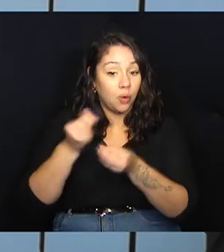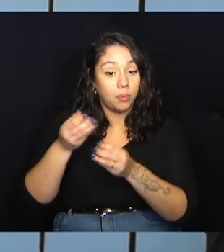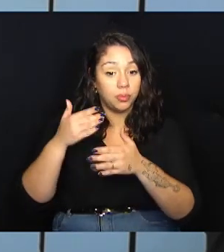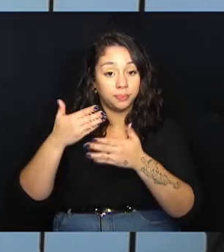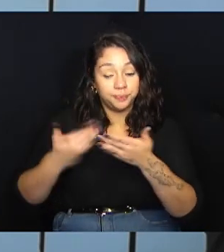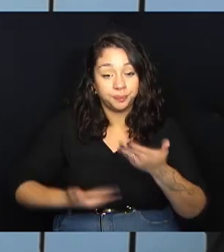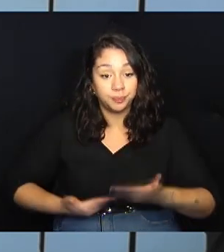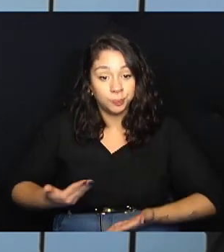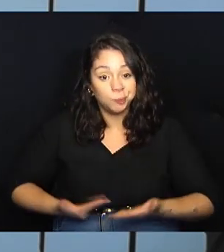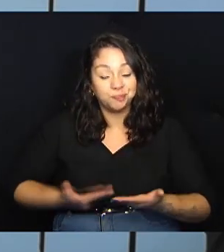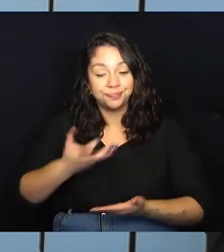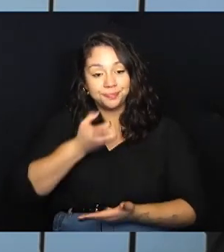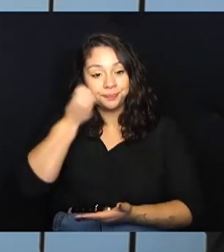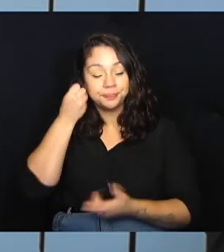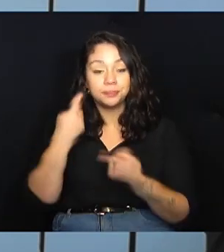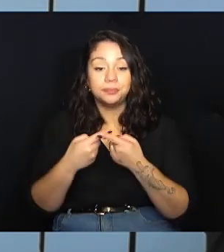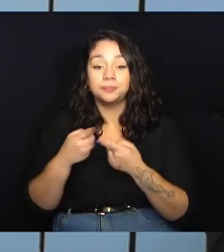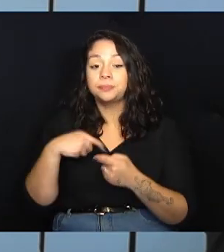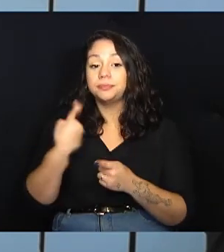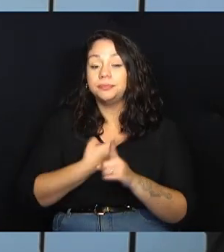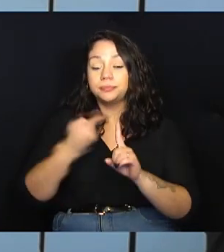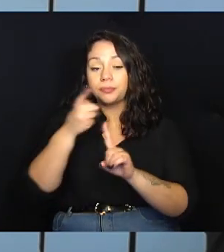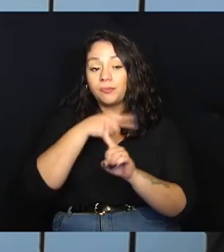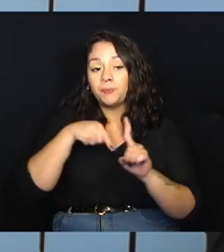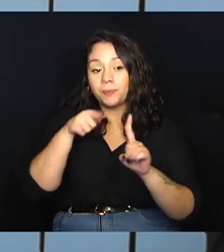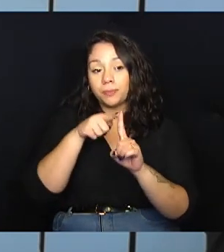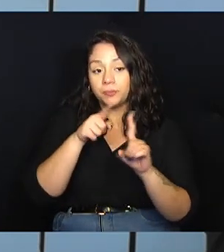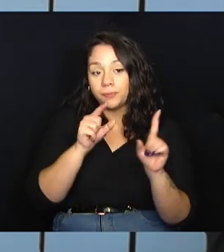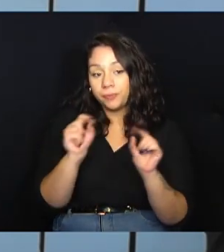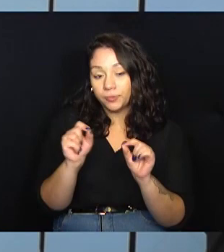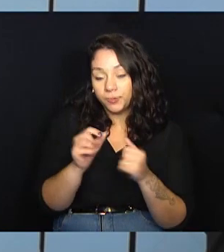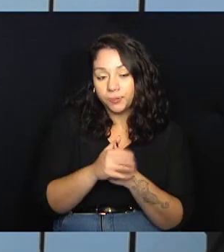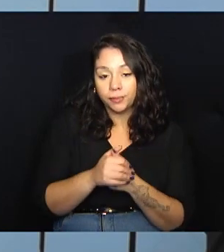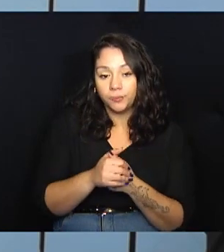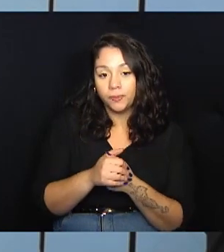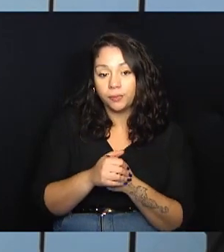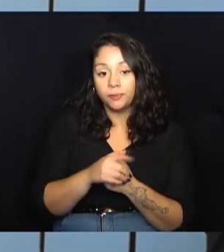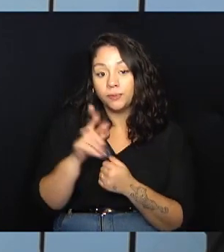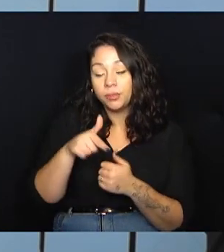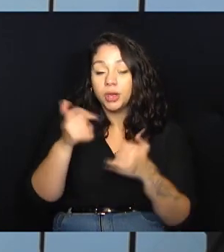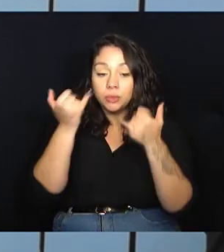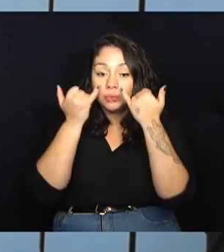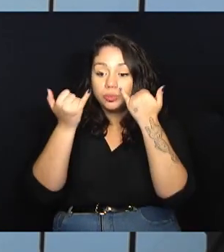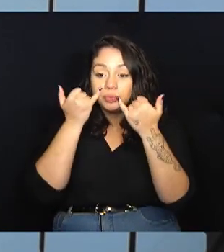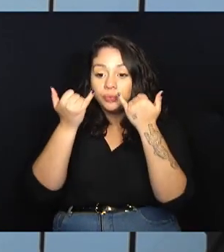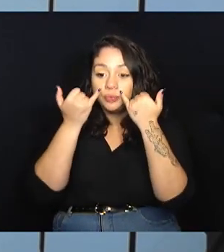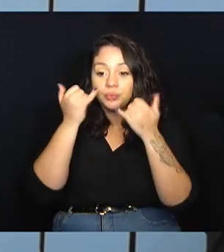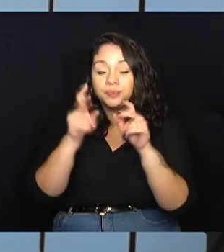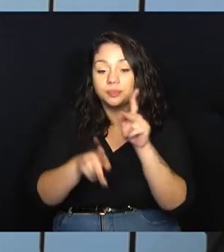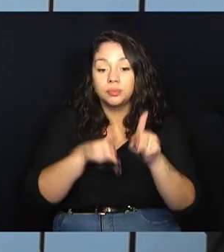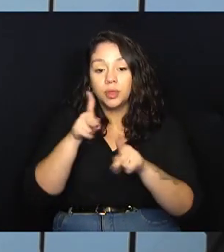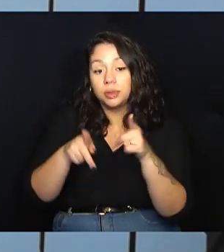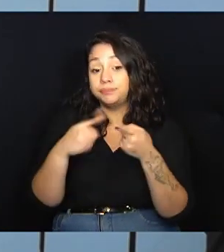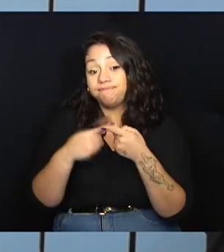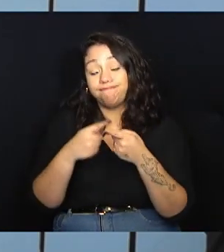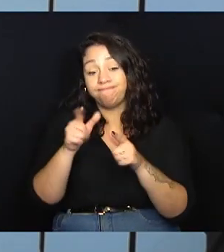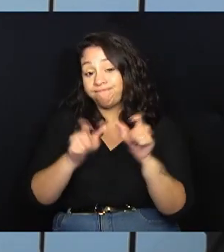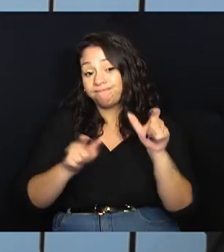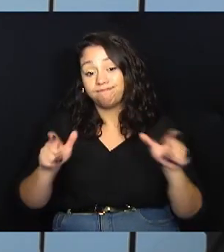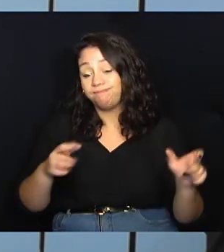a nossa intenção, Mirna, é informar a população, porque muita gente não